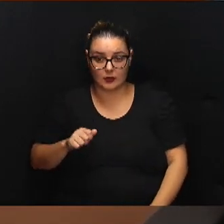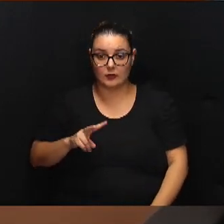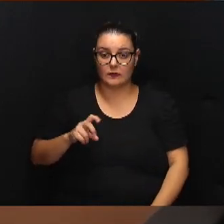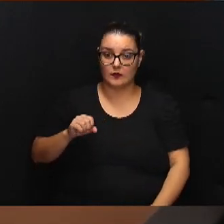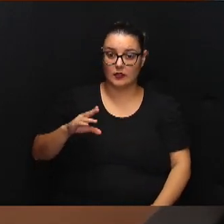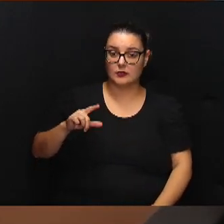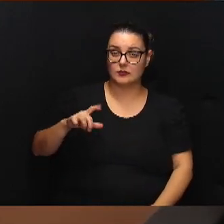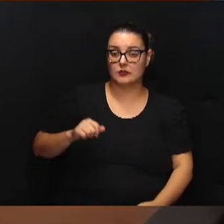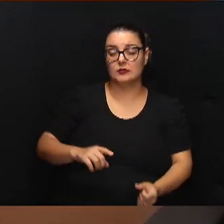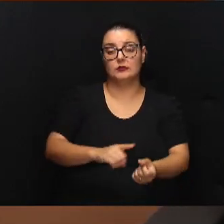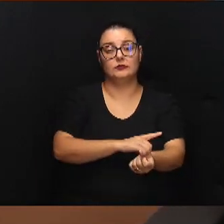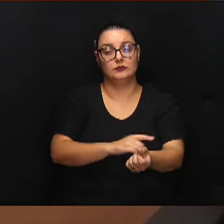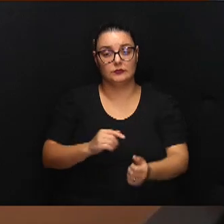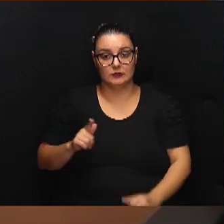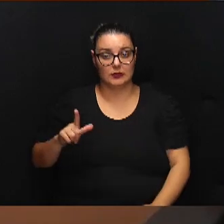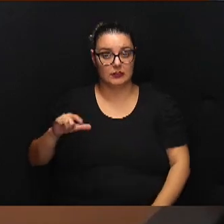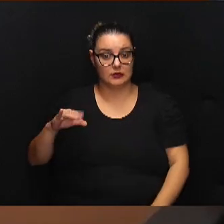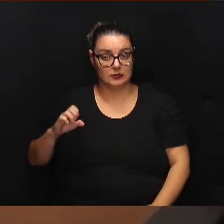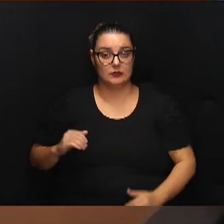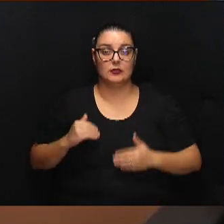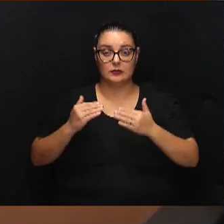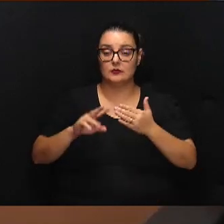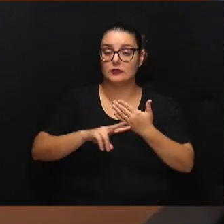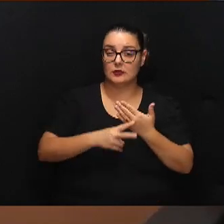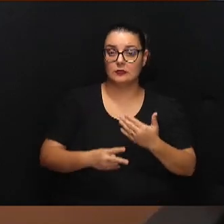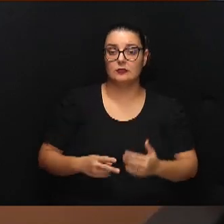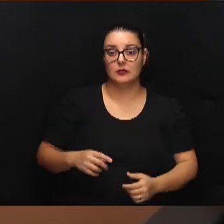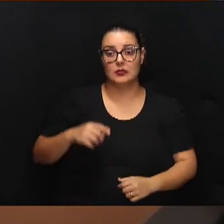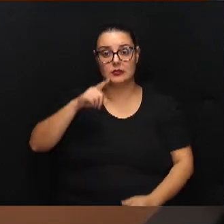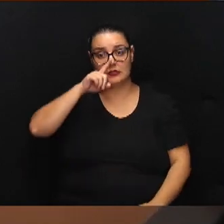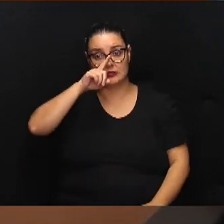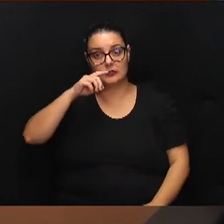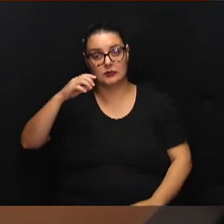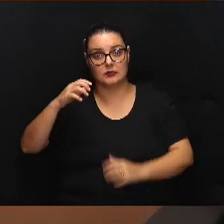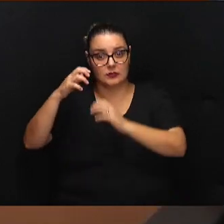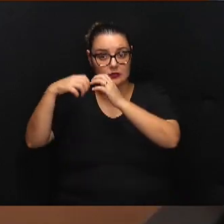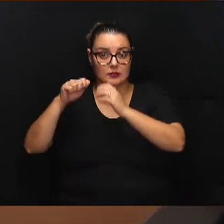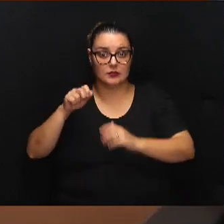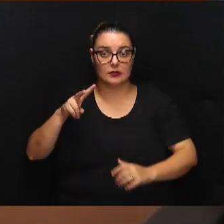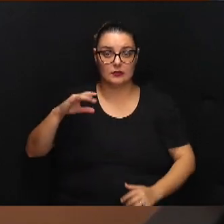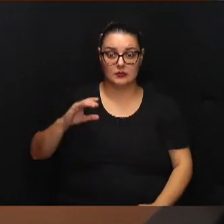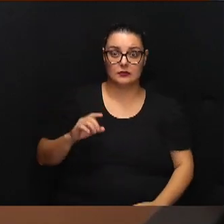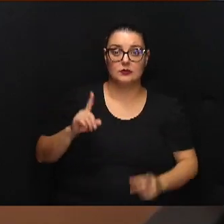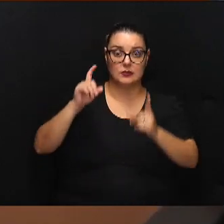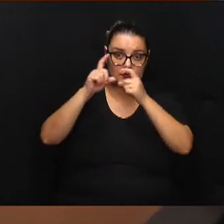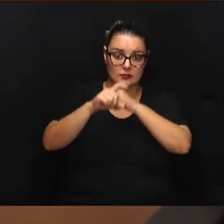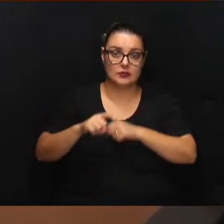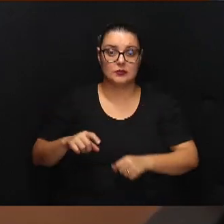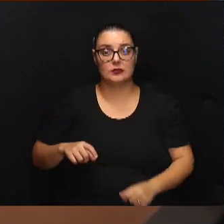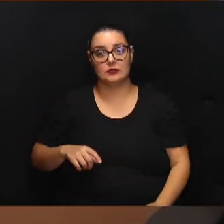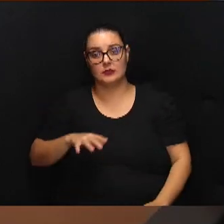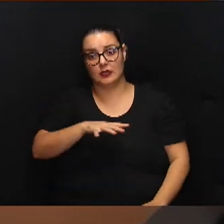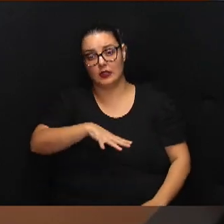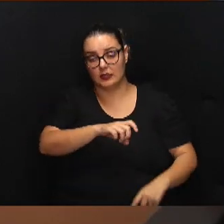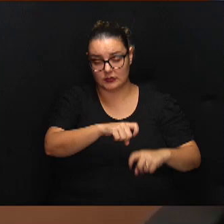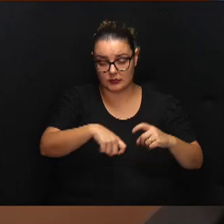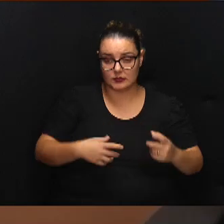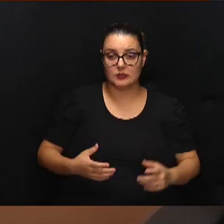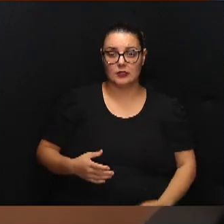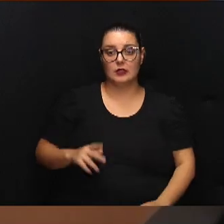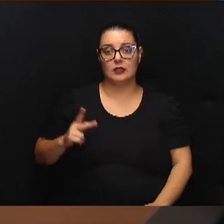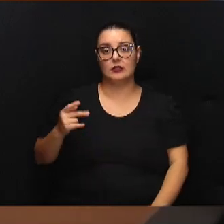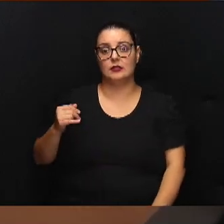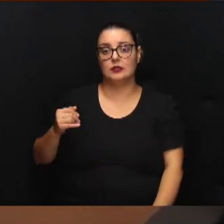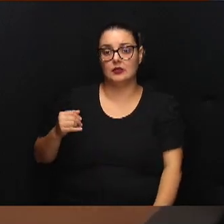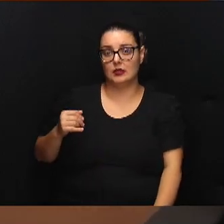forma contínua pode trazer, mais risco de AVC, mais disfunções sexuais. A hiperglicemia é a causa de tudo isso, né? Ela